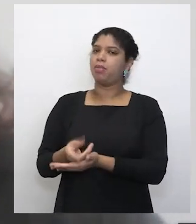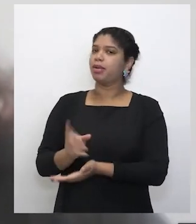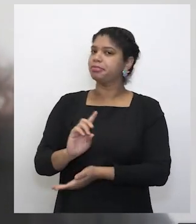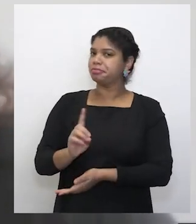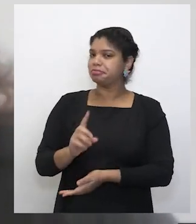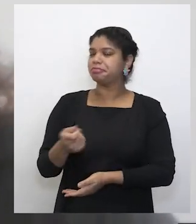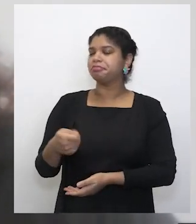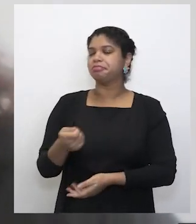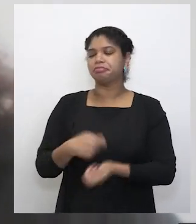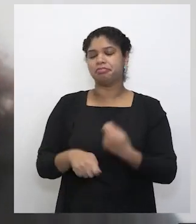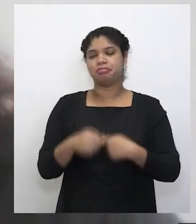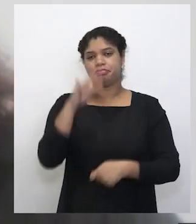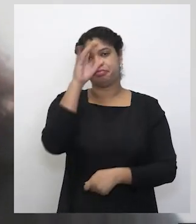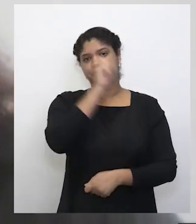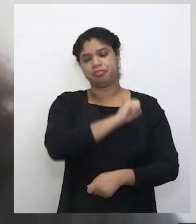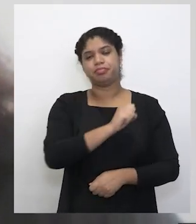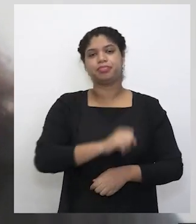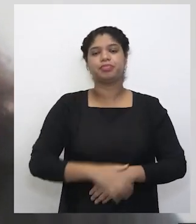Também